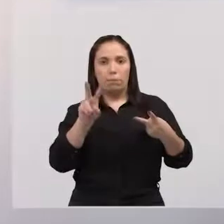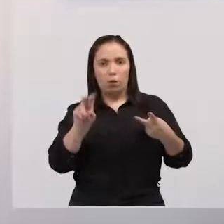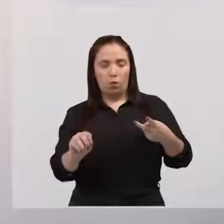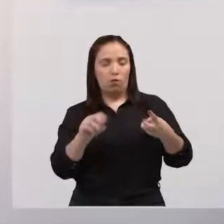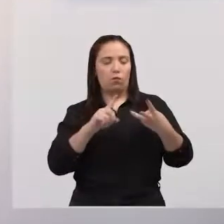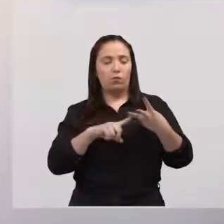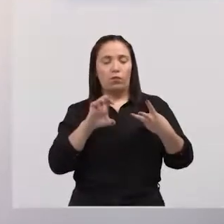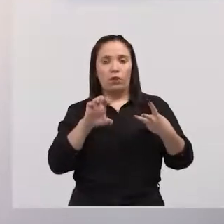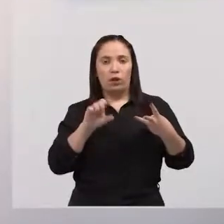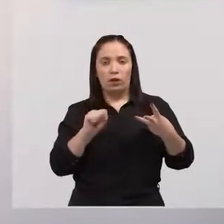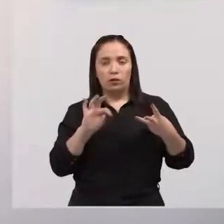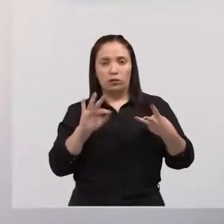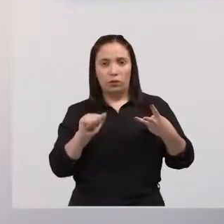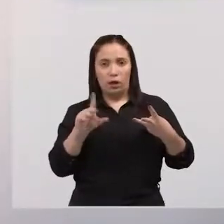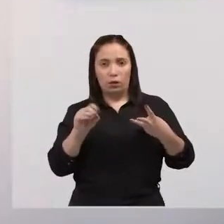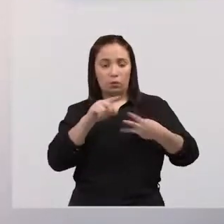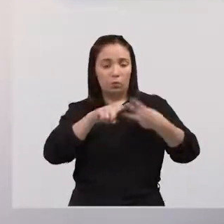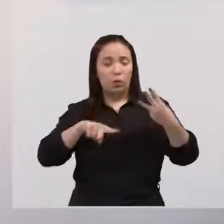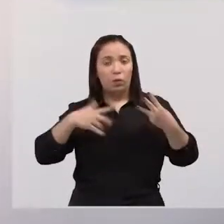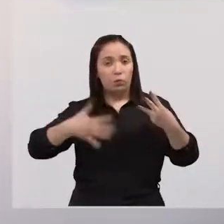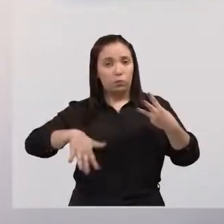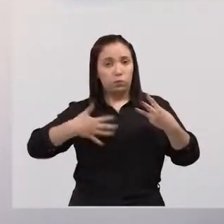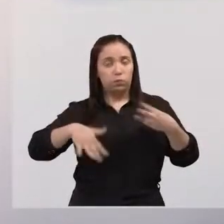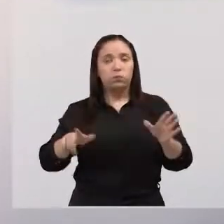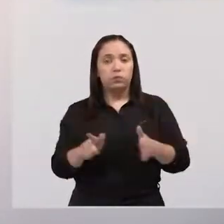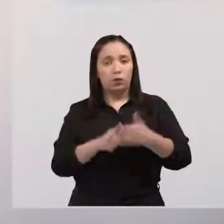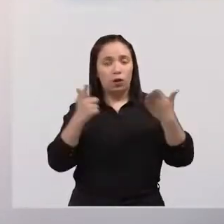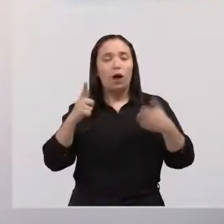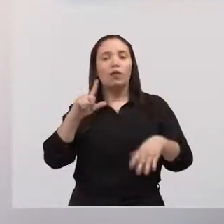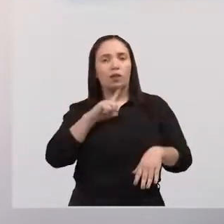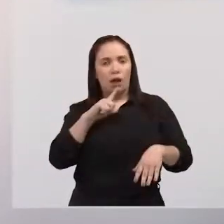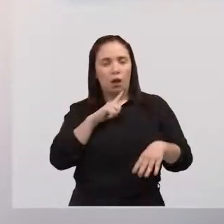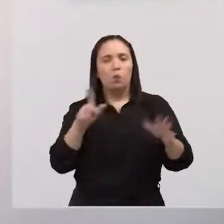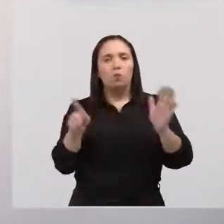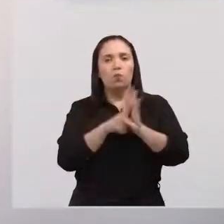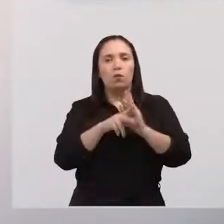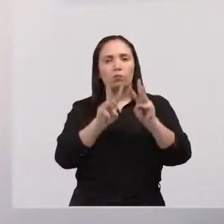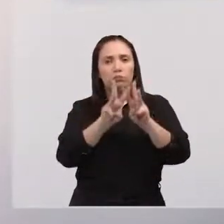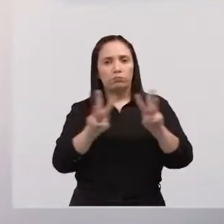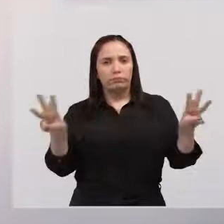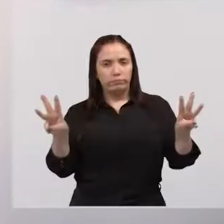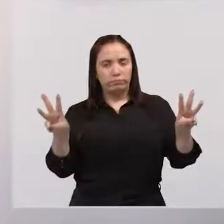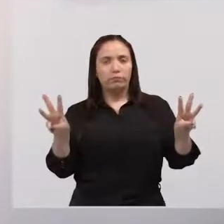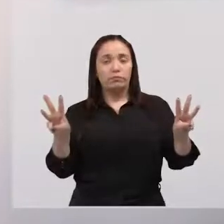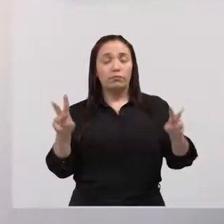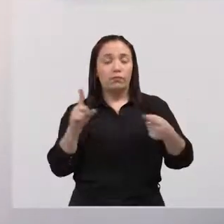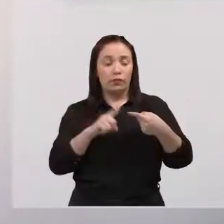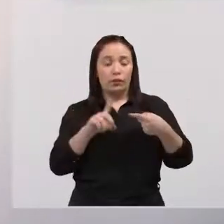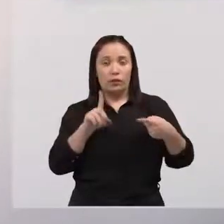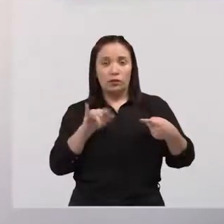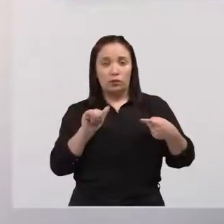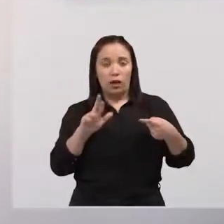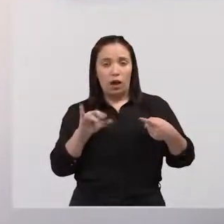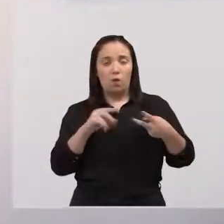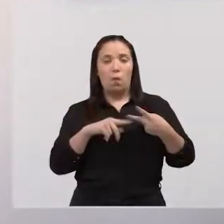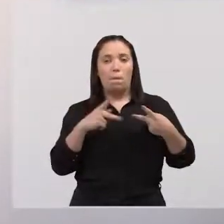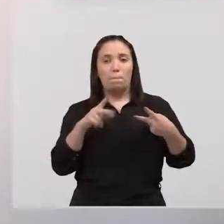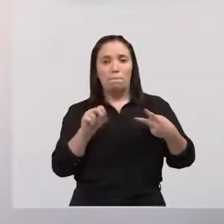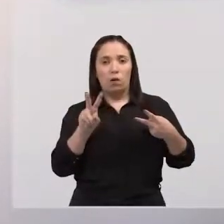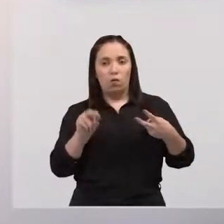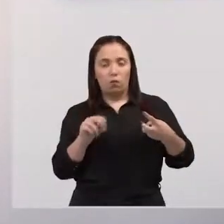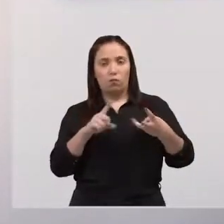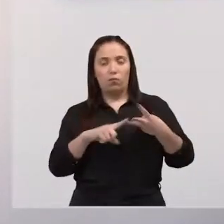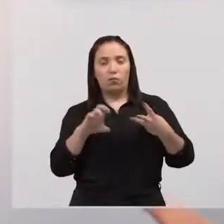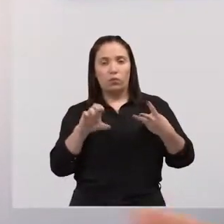Estado. E esses jornais eles têm seus blogs. O Diário Nordeste, o Povo e o Estado, para dar uma